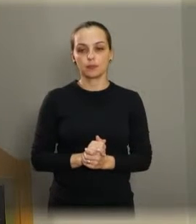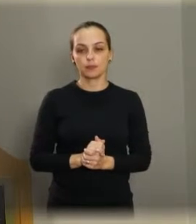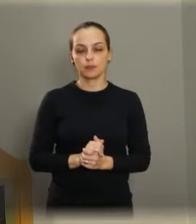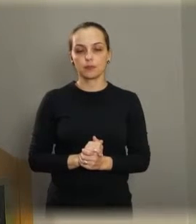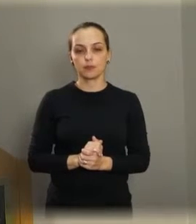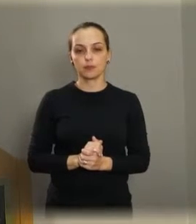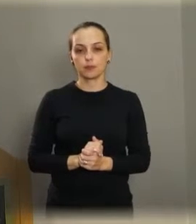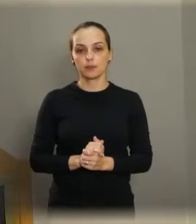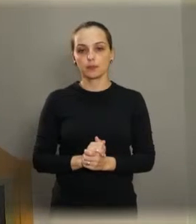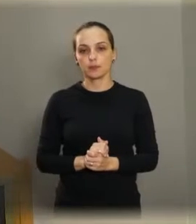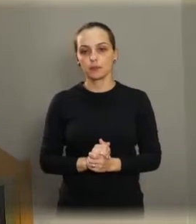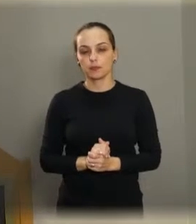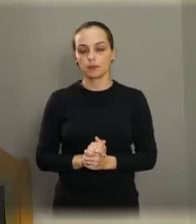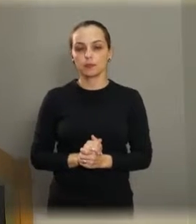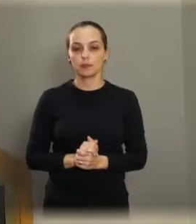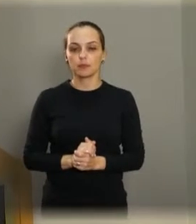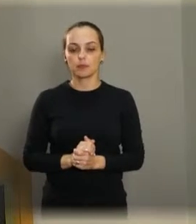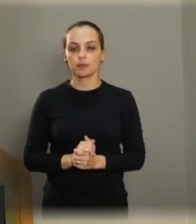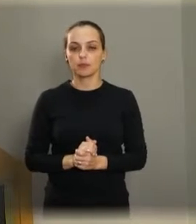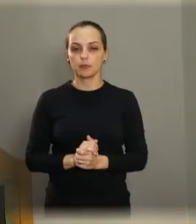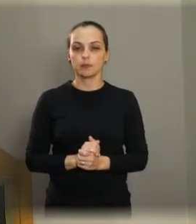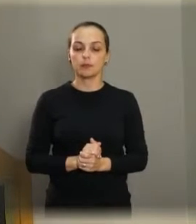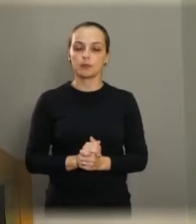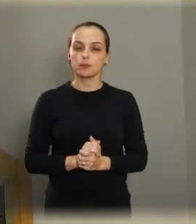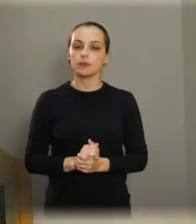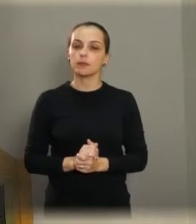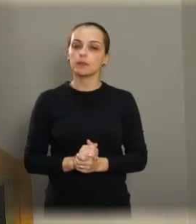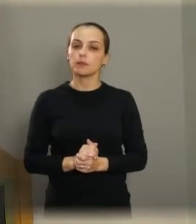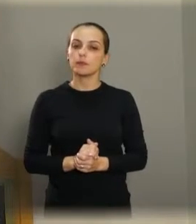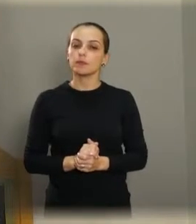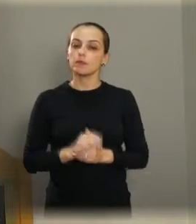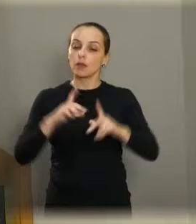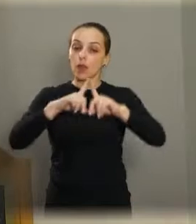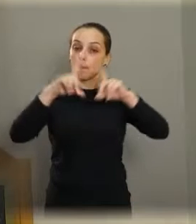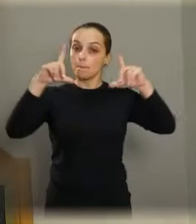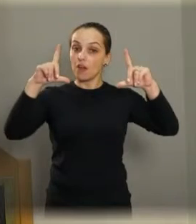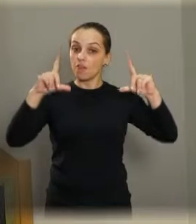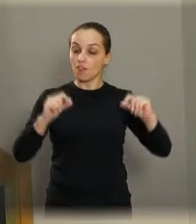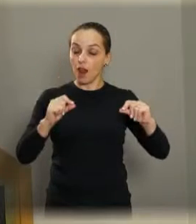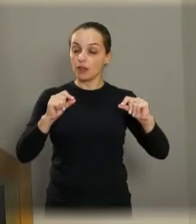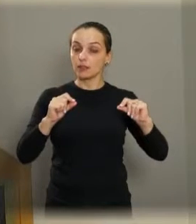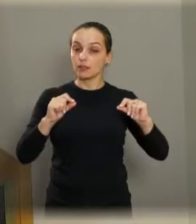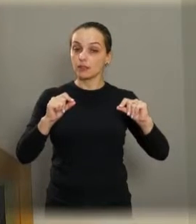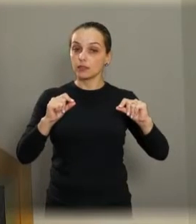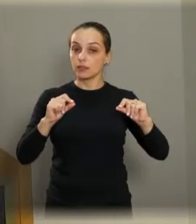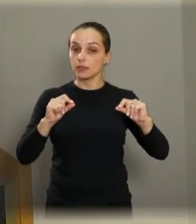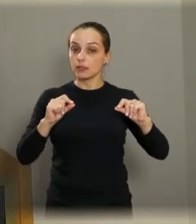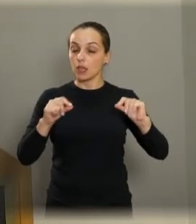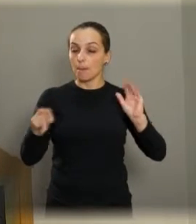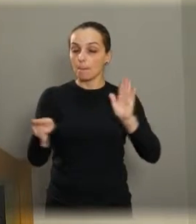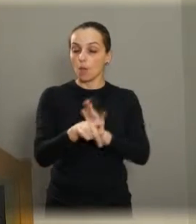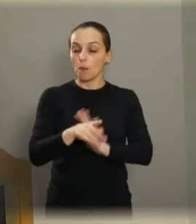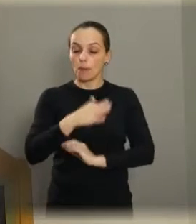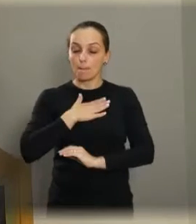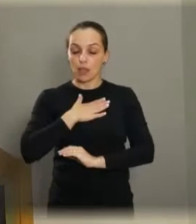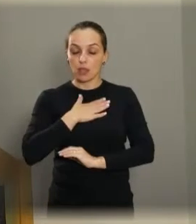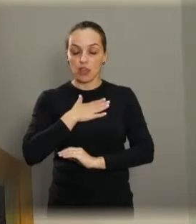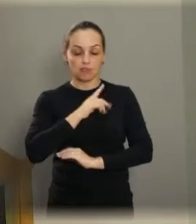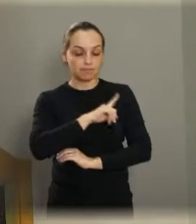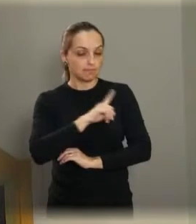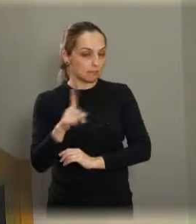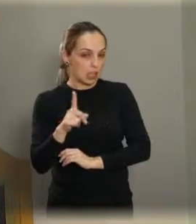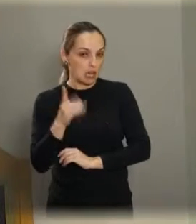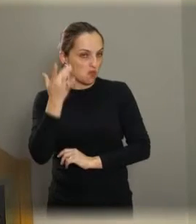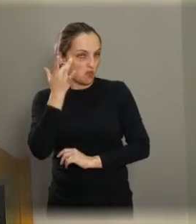e já finalizo aqui a minha fala com uma frase de reflexão é essa hum não